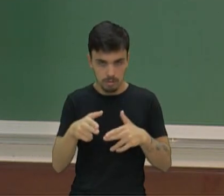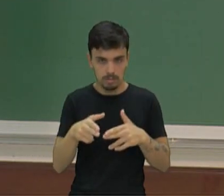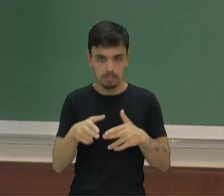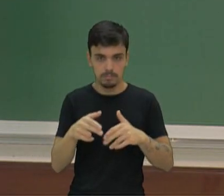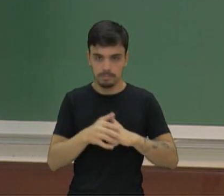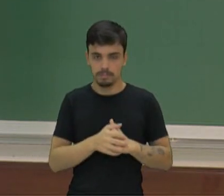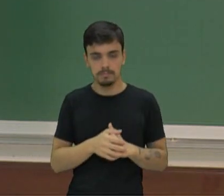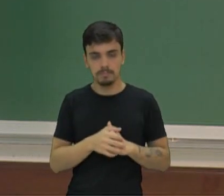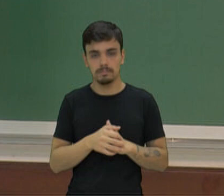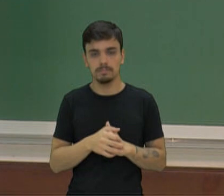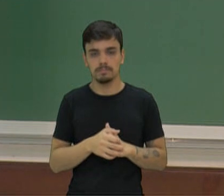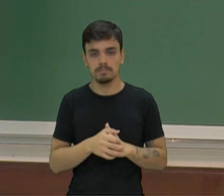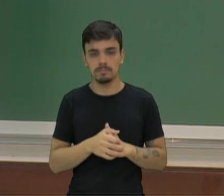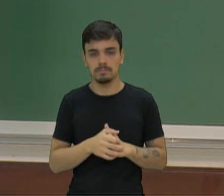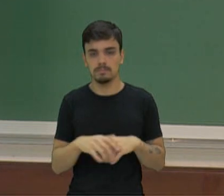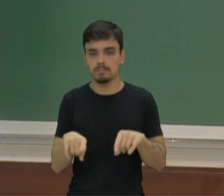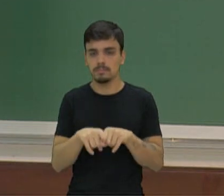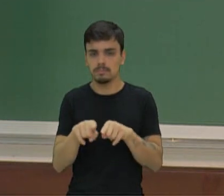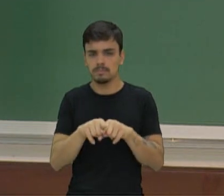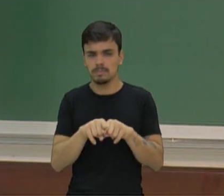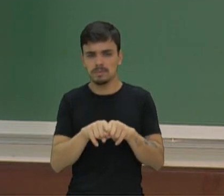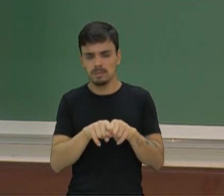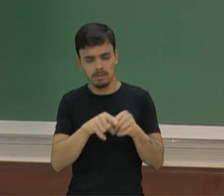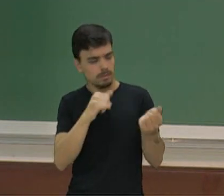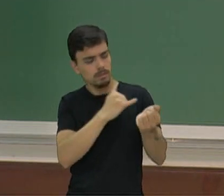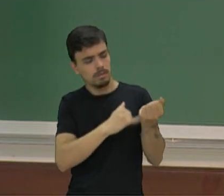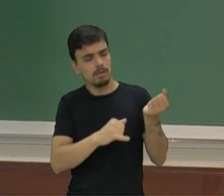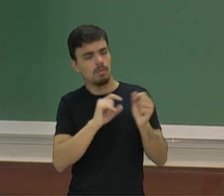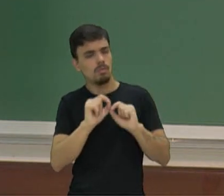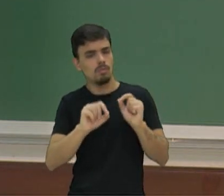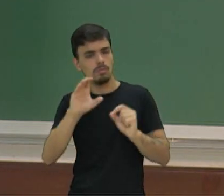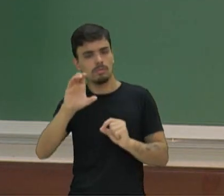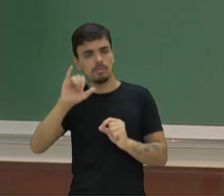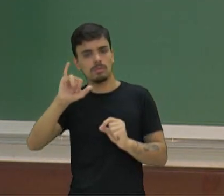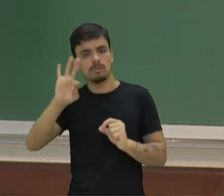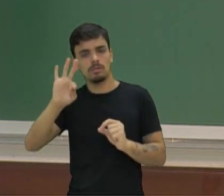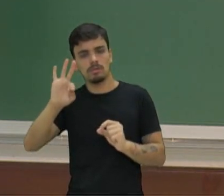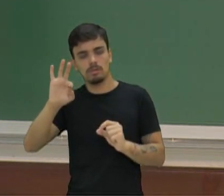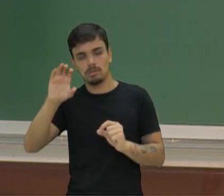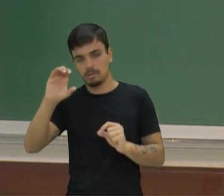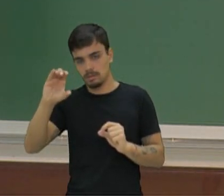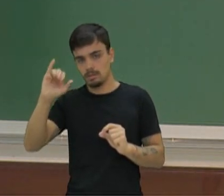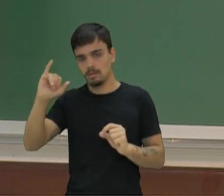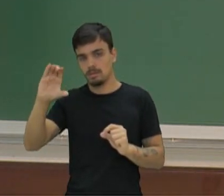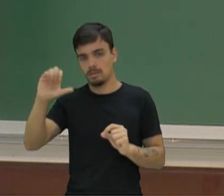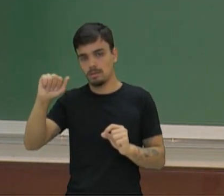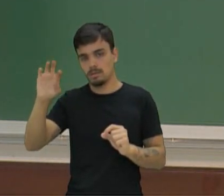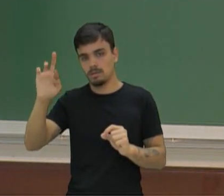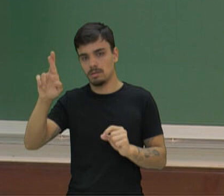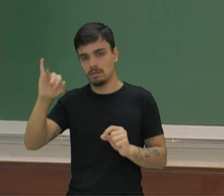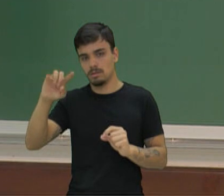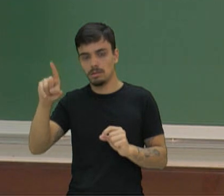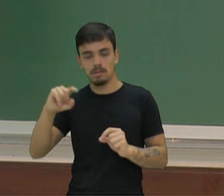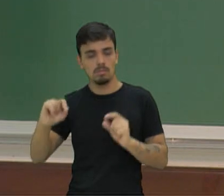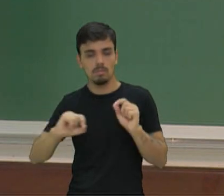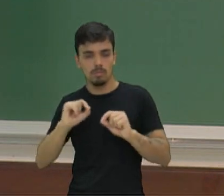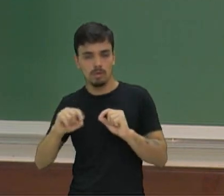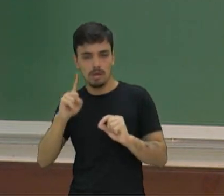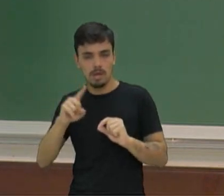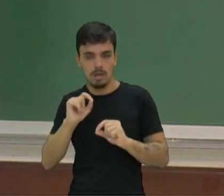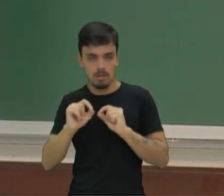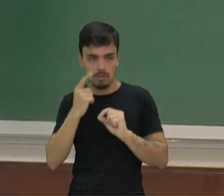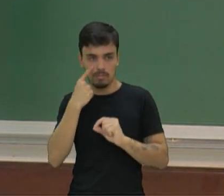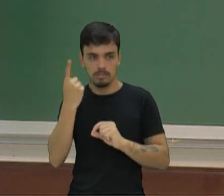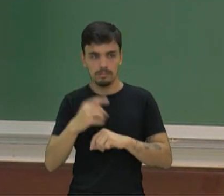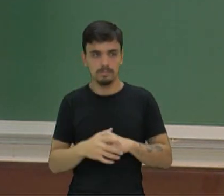umbilical. A cicatriz é chamado de umbigo, cicatriz desse cordão, né? Cicatriz